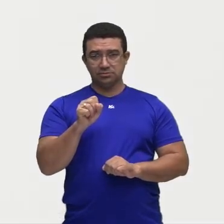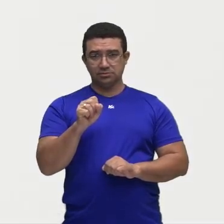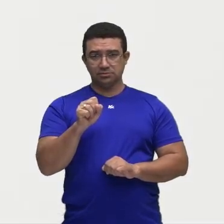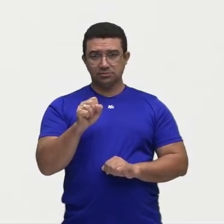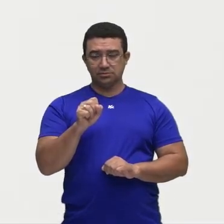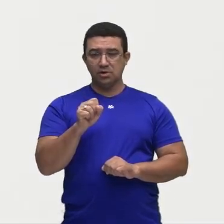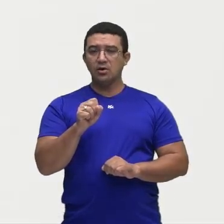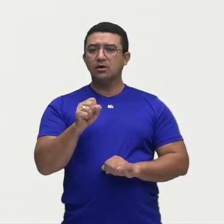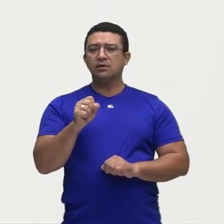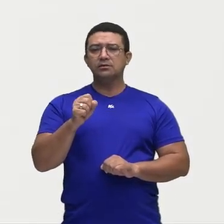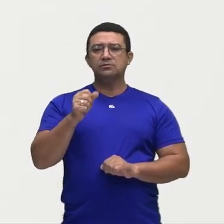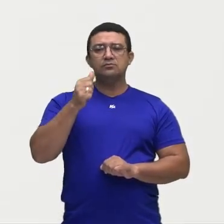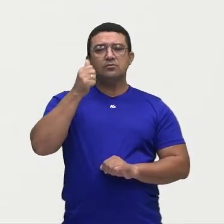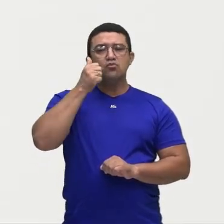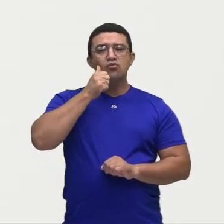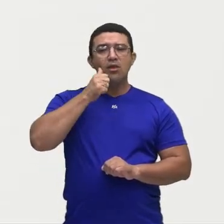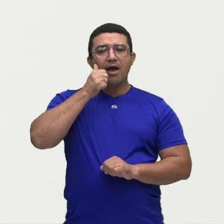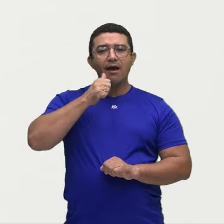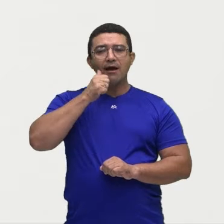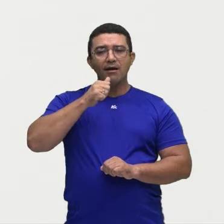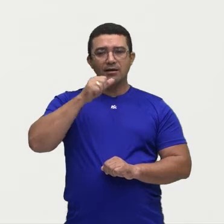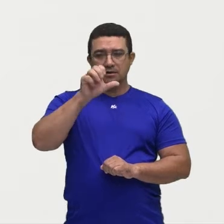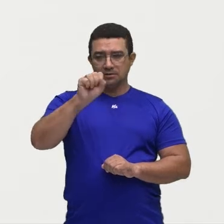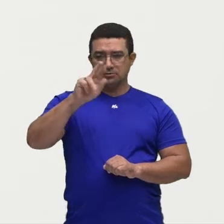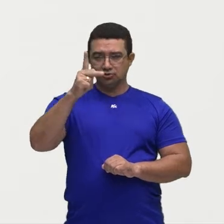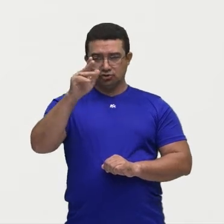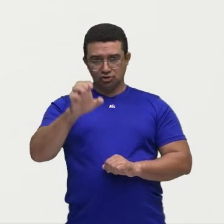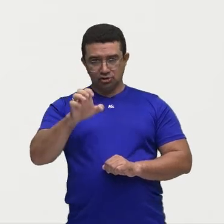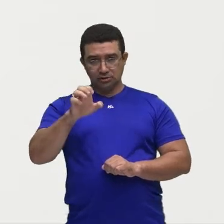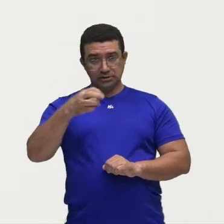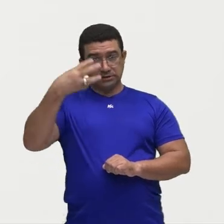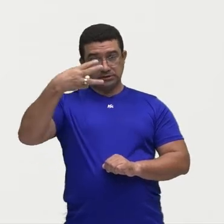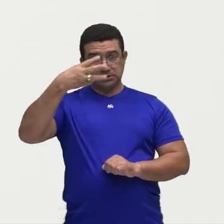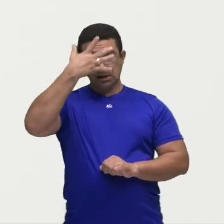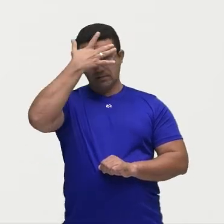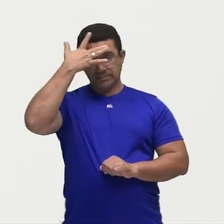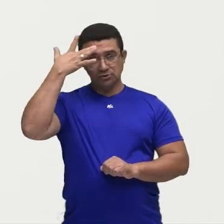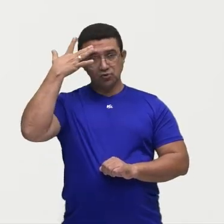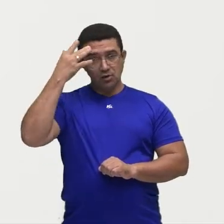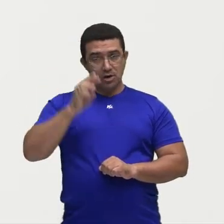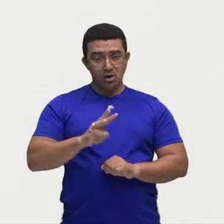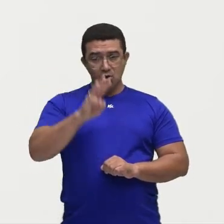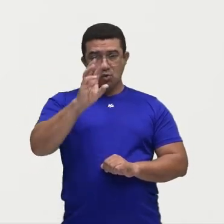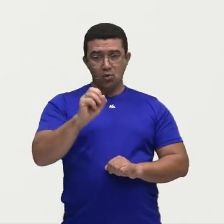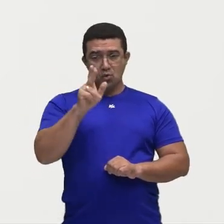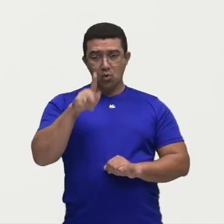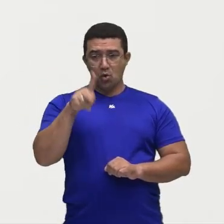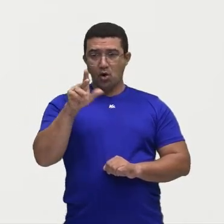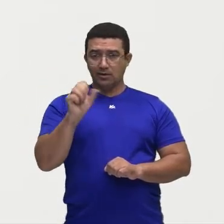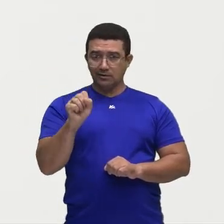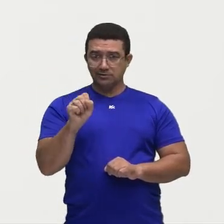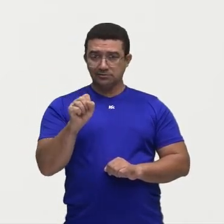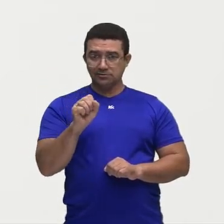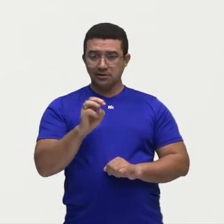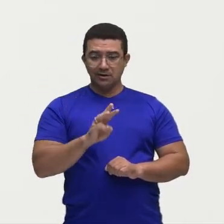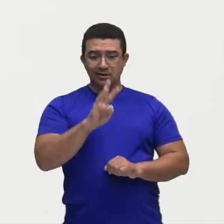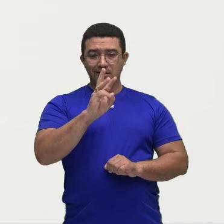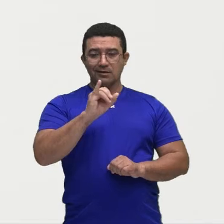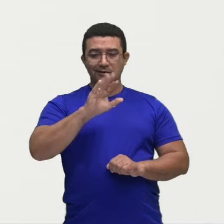terceira pessoa do singular, works, aqui o verbo conjugado direitinho com a terceira pessoa, né? Ela trabalha